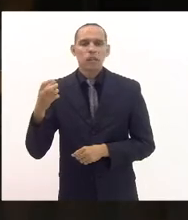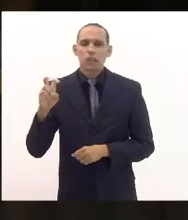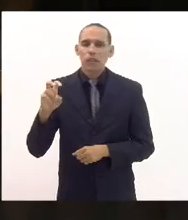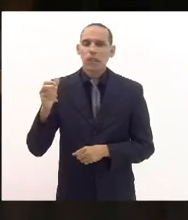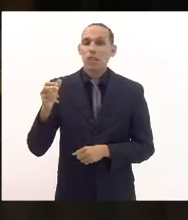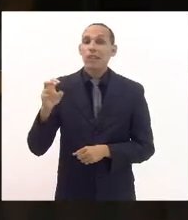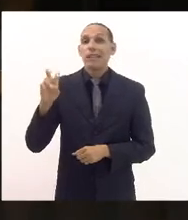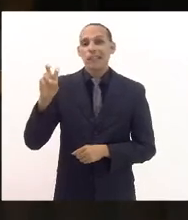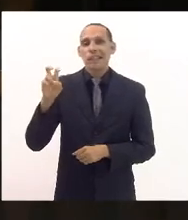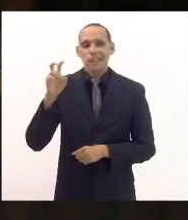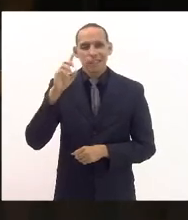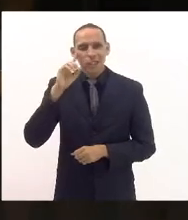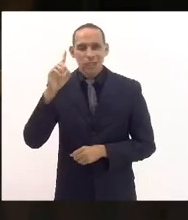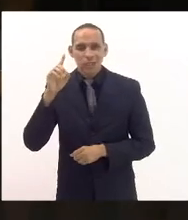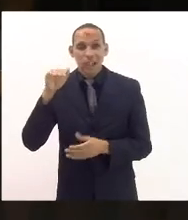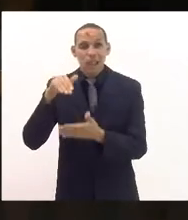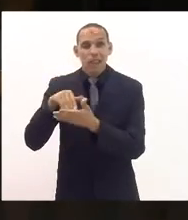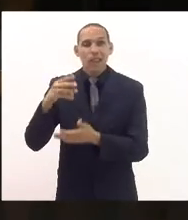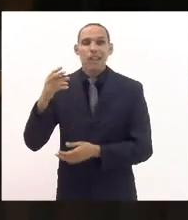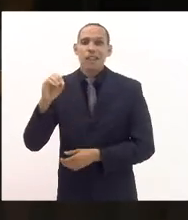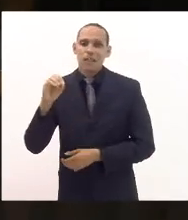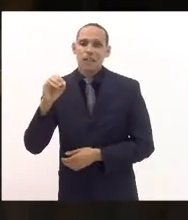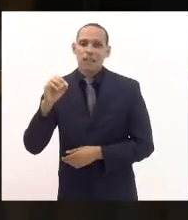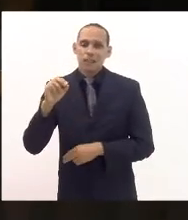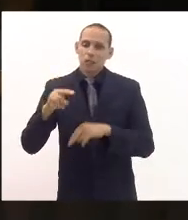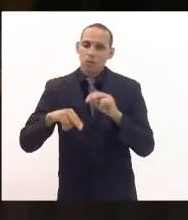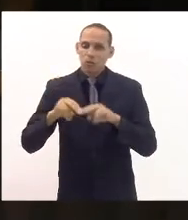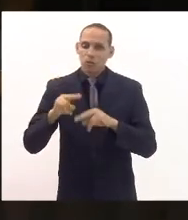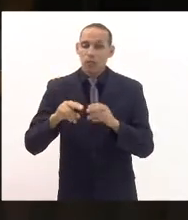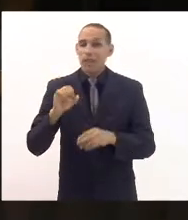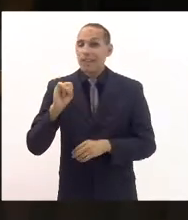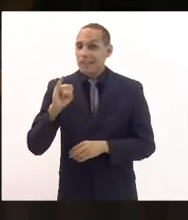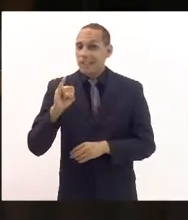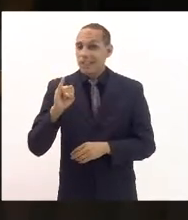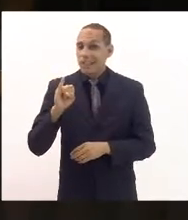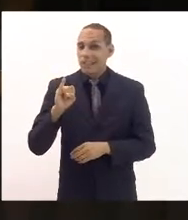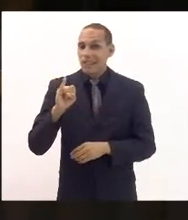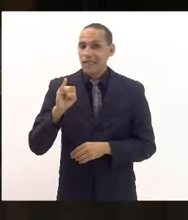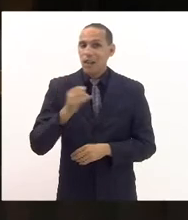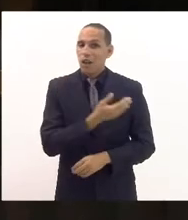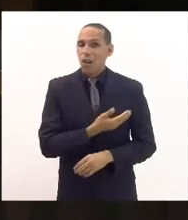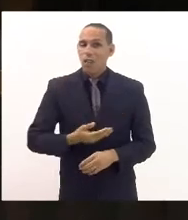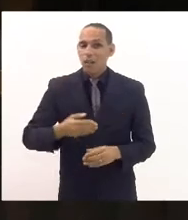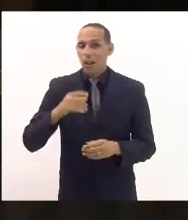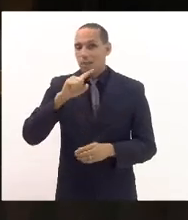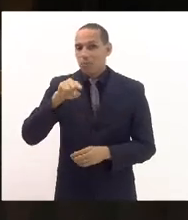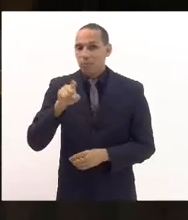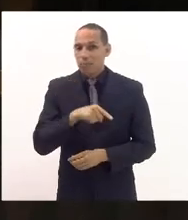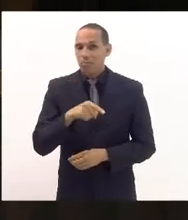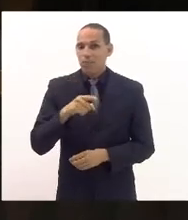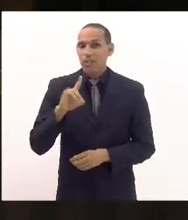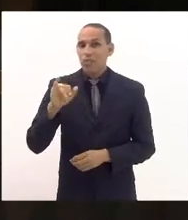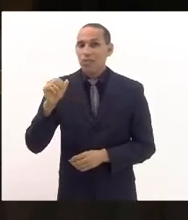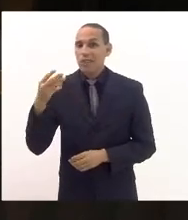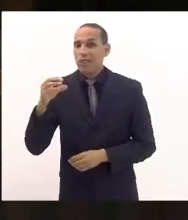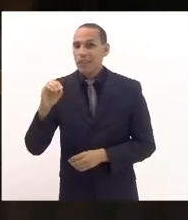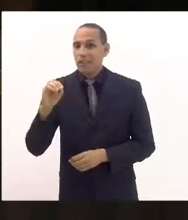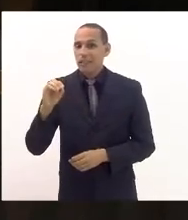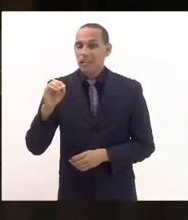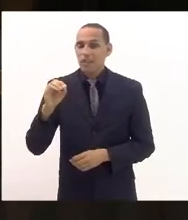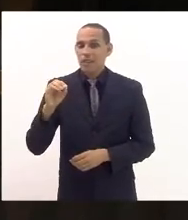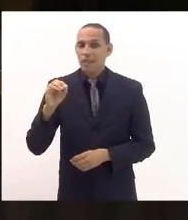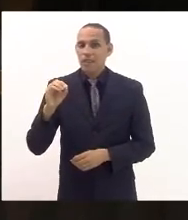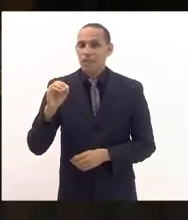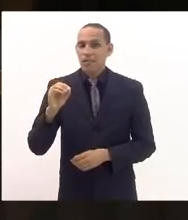15 dias outras até dia trinta de Junho seu governo vê tá dia 30 a gente vai ficar sem